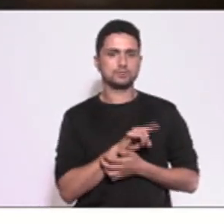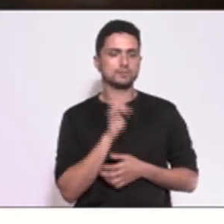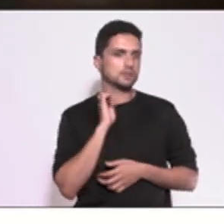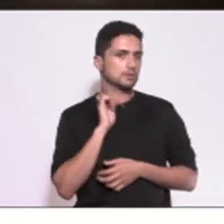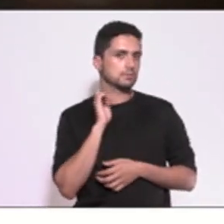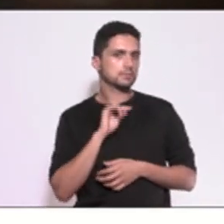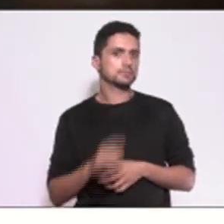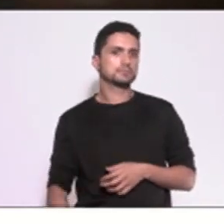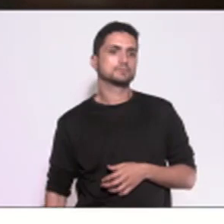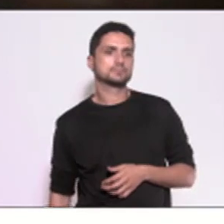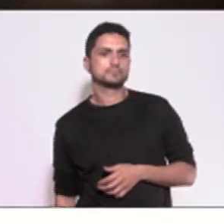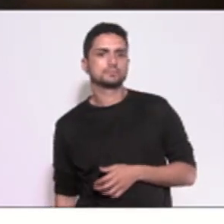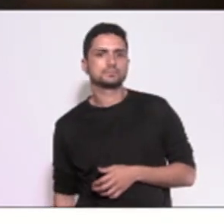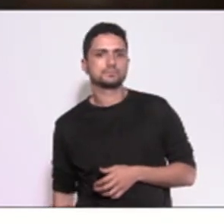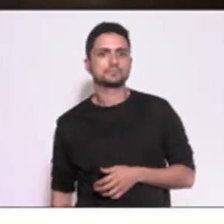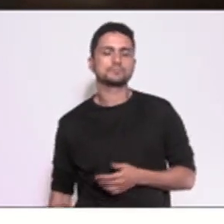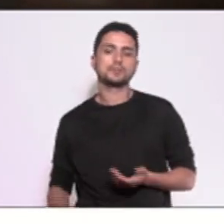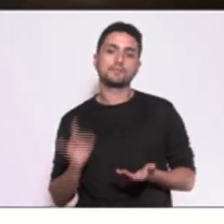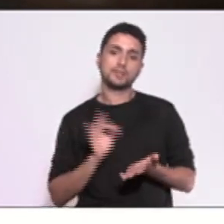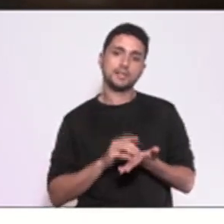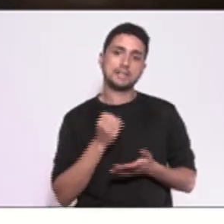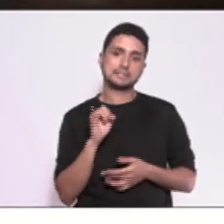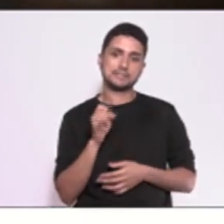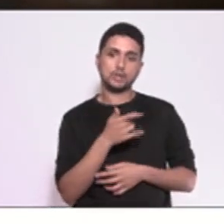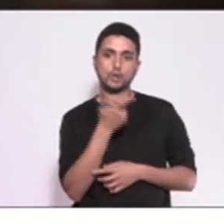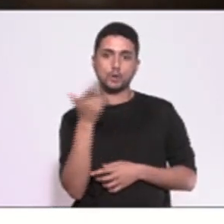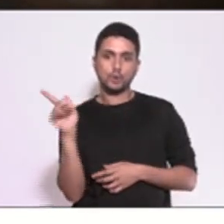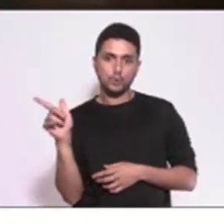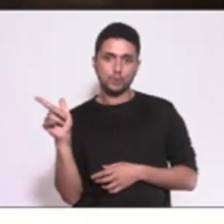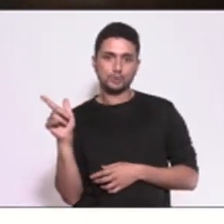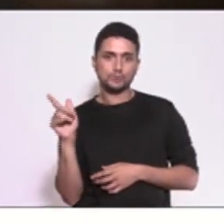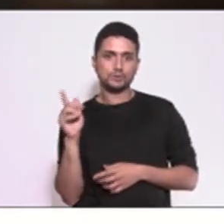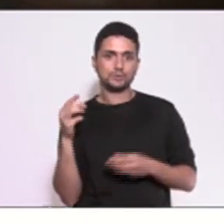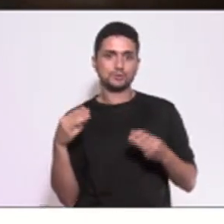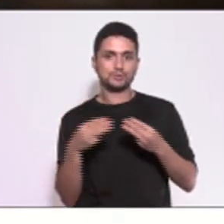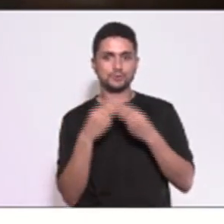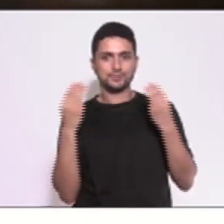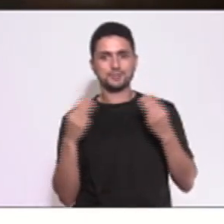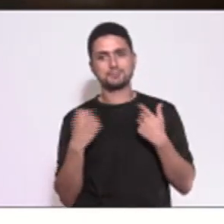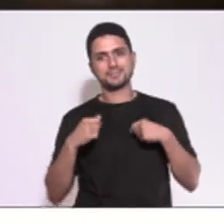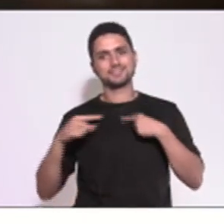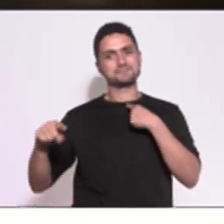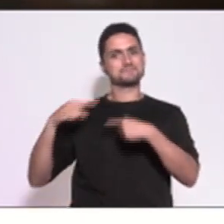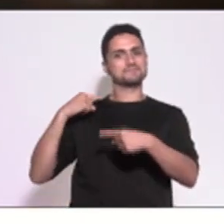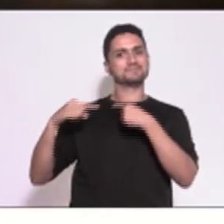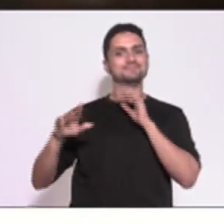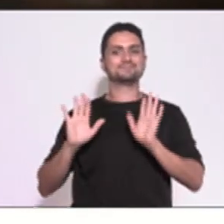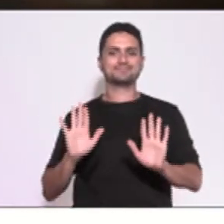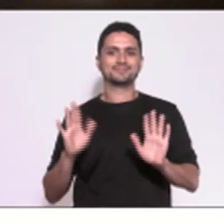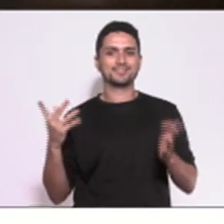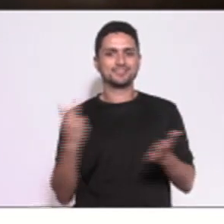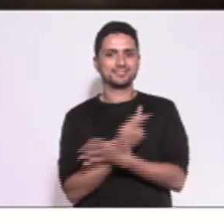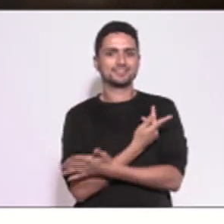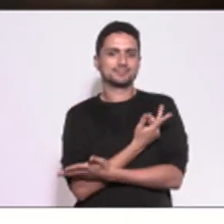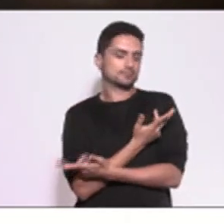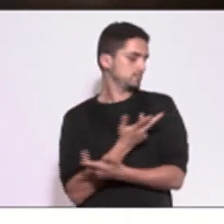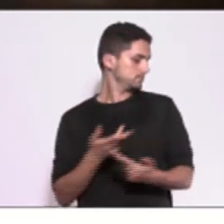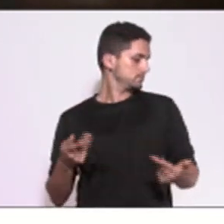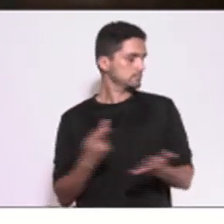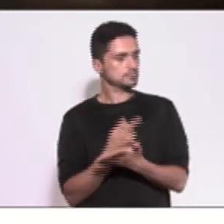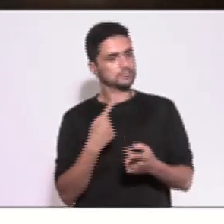É verdade que, se tivesse outro judeu, teria que disputar com ele. Mas acontece que, por uma questão